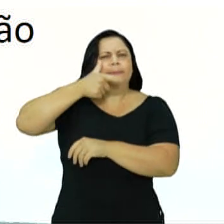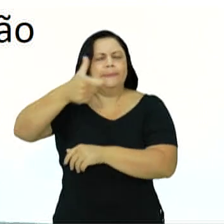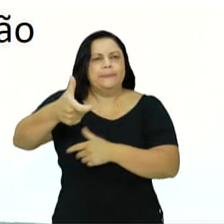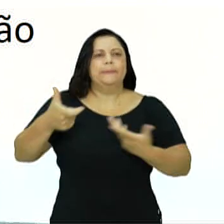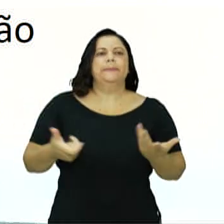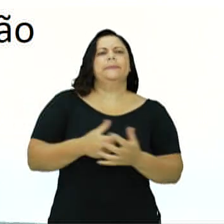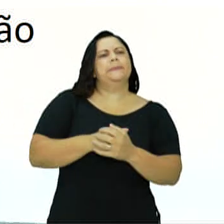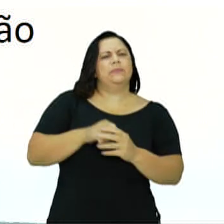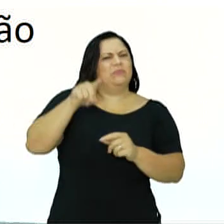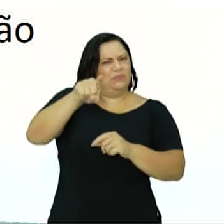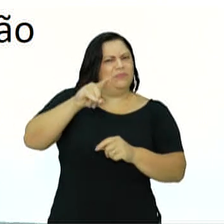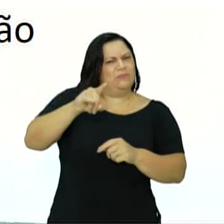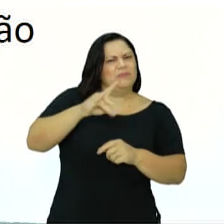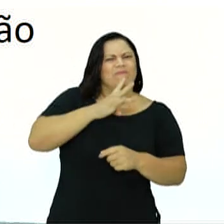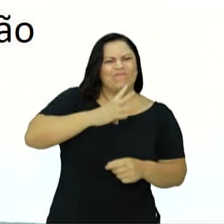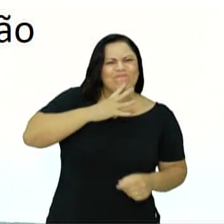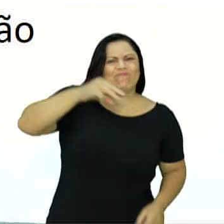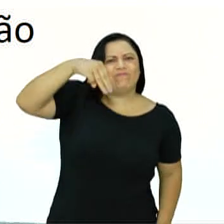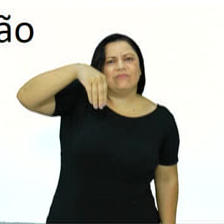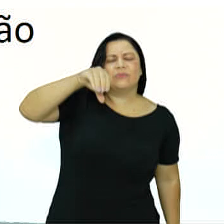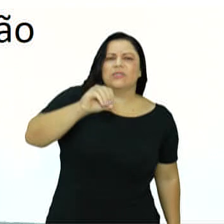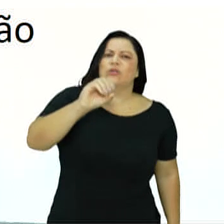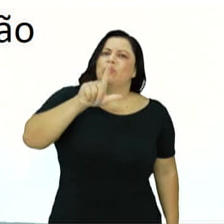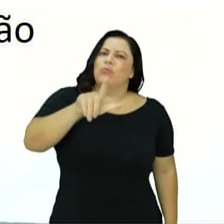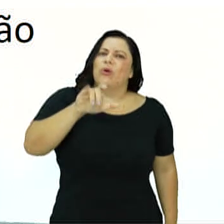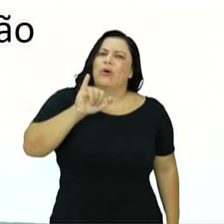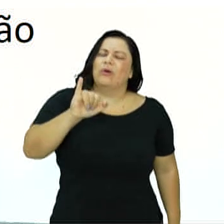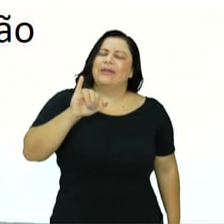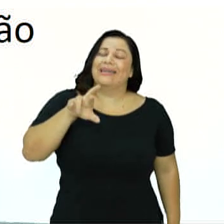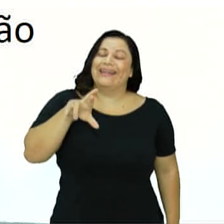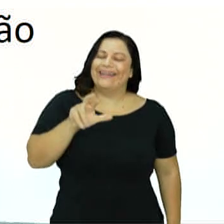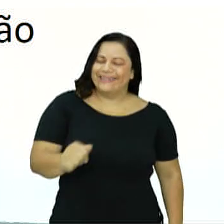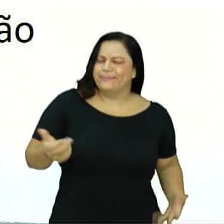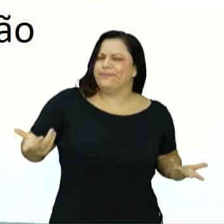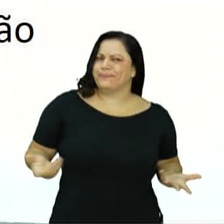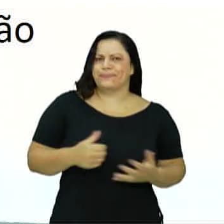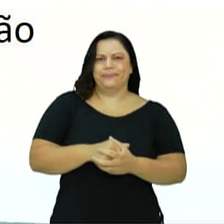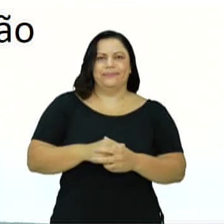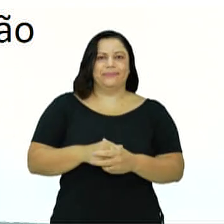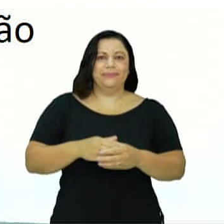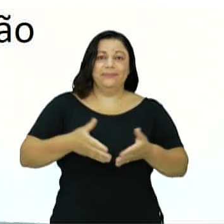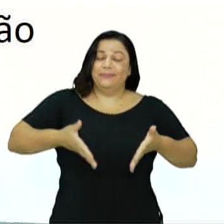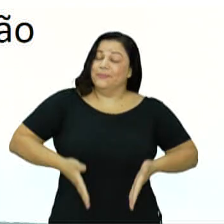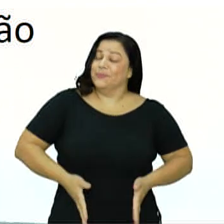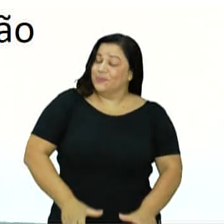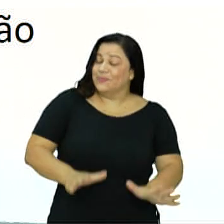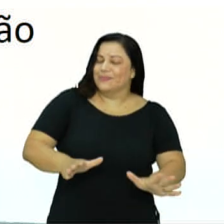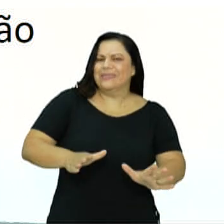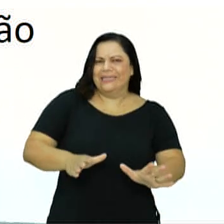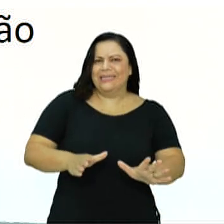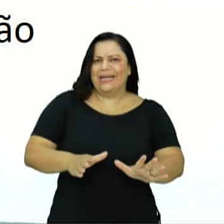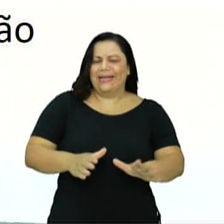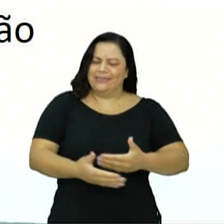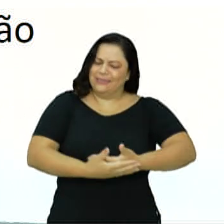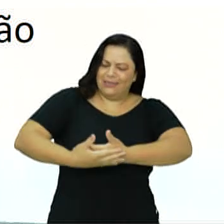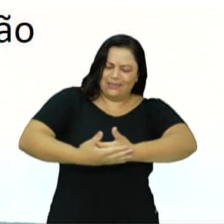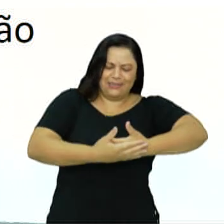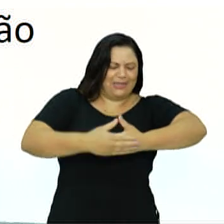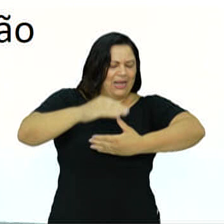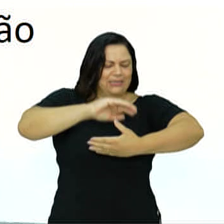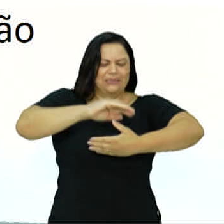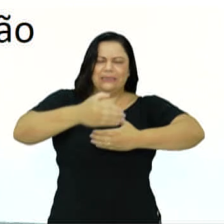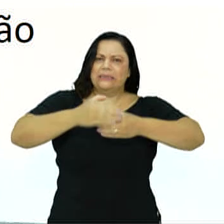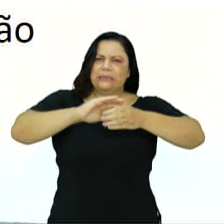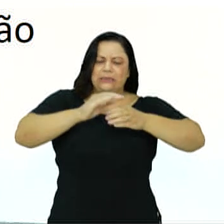ouviram falar, principalmente em crianças, em bebês, recém-nascidos, a questão da moleira, a moleira permite que o cérebro